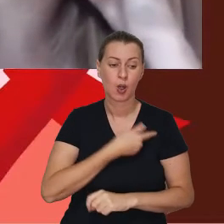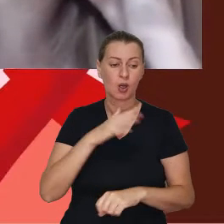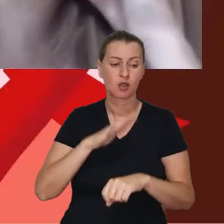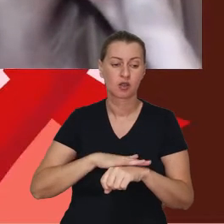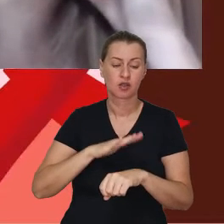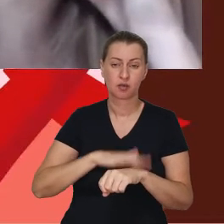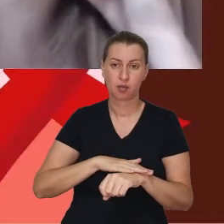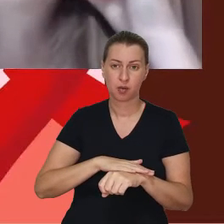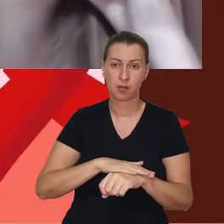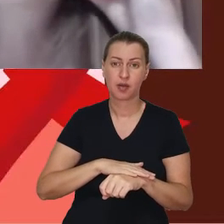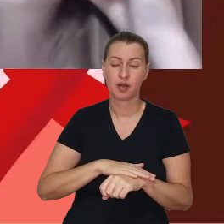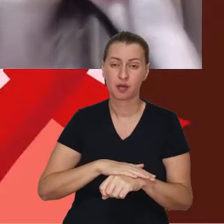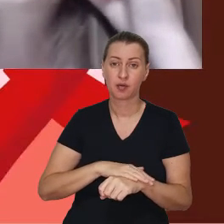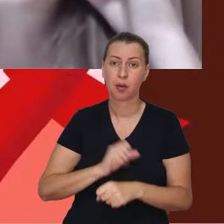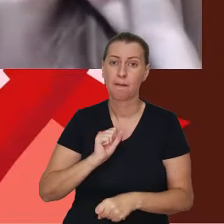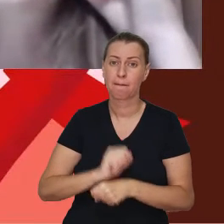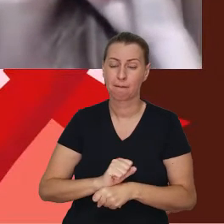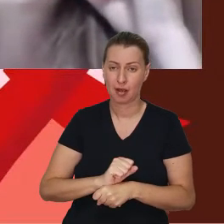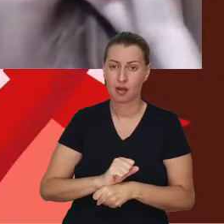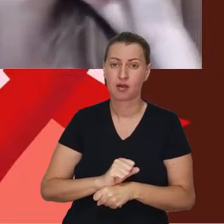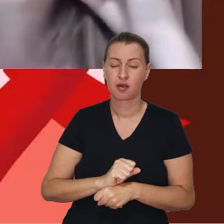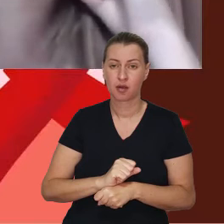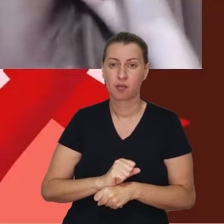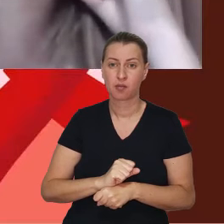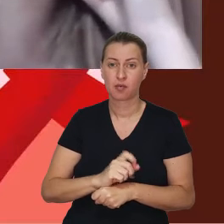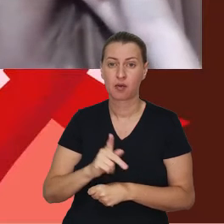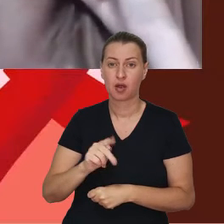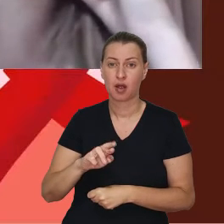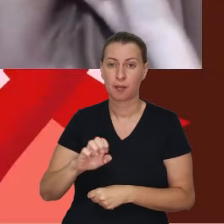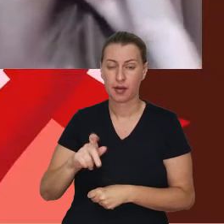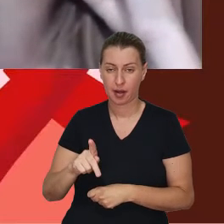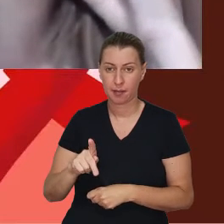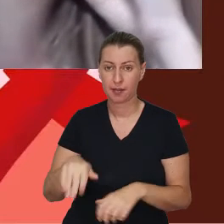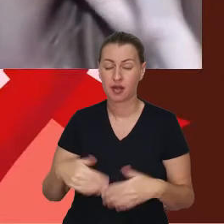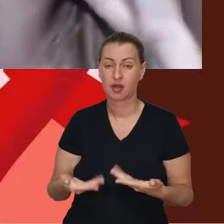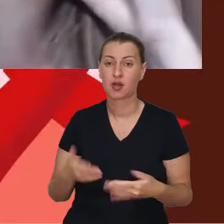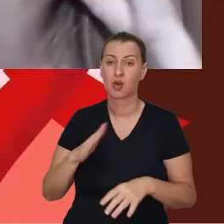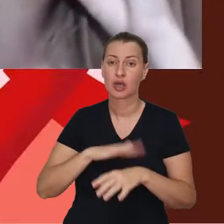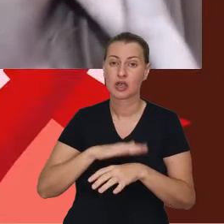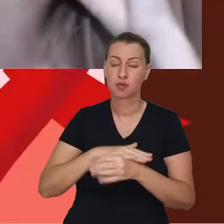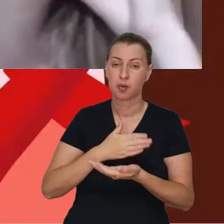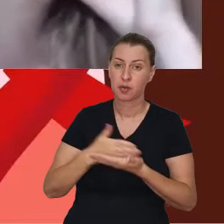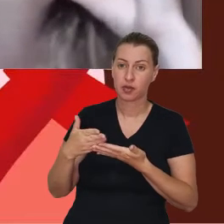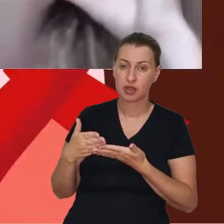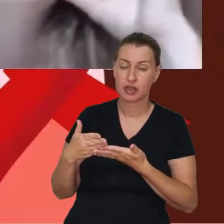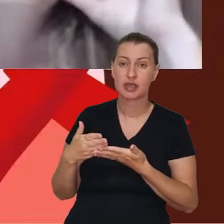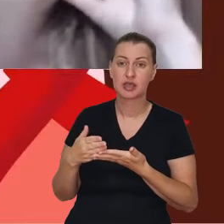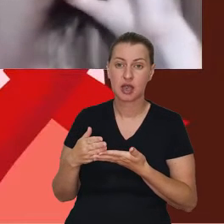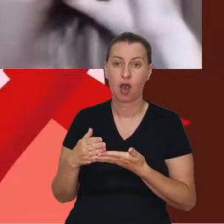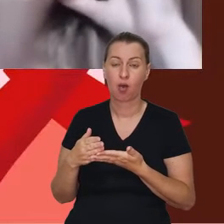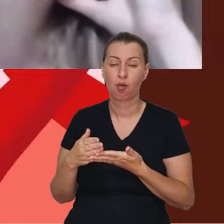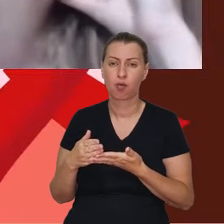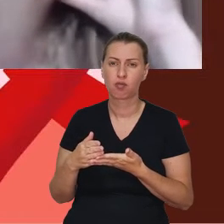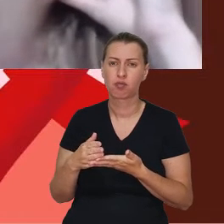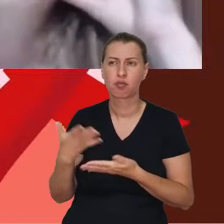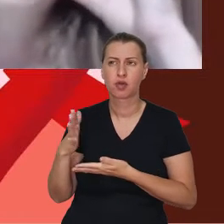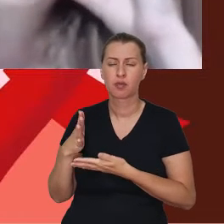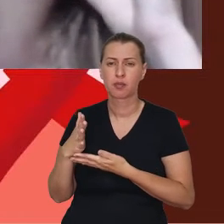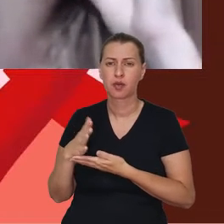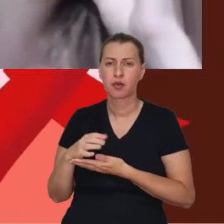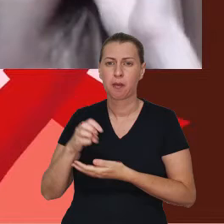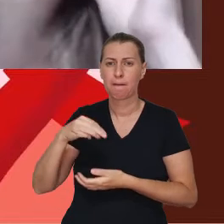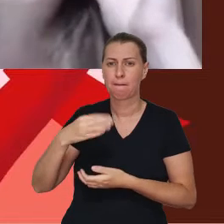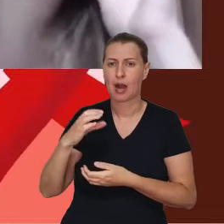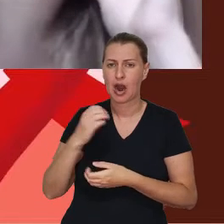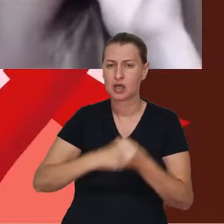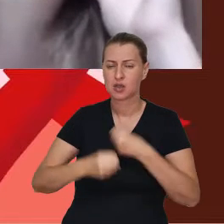momento, interrompemos a PrEP, né? Naquele momento inicial, lá, ali por